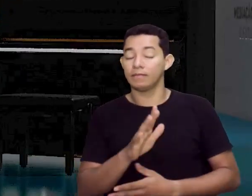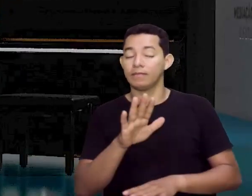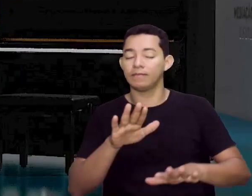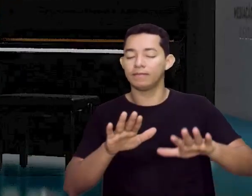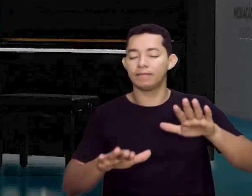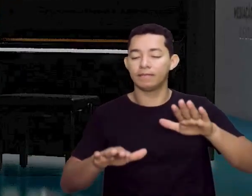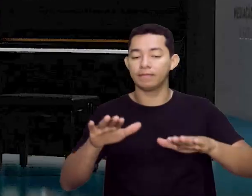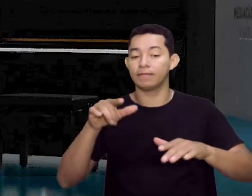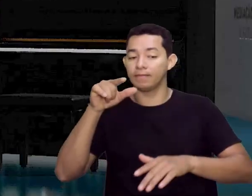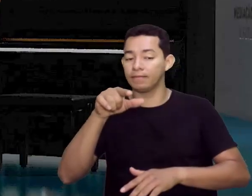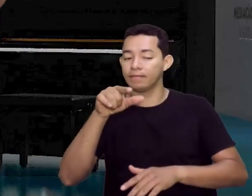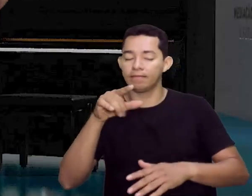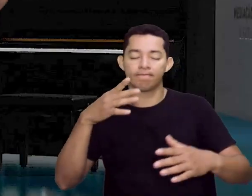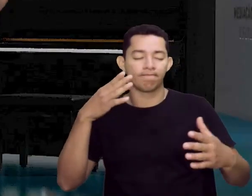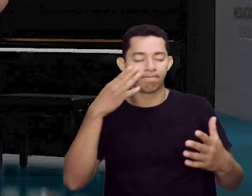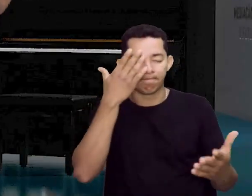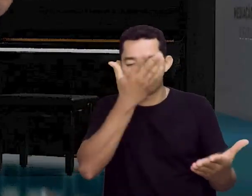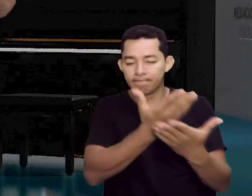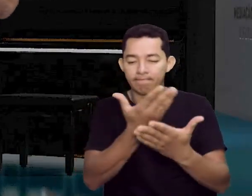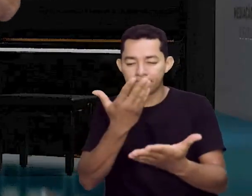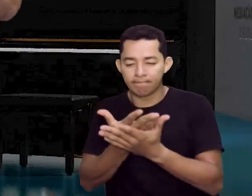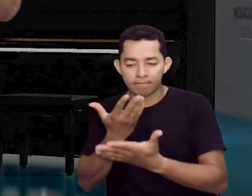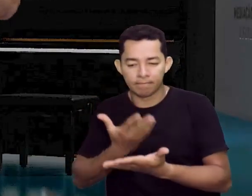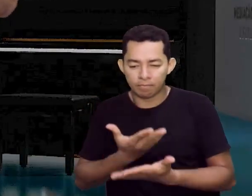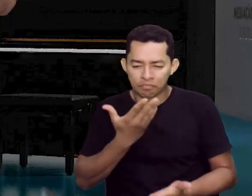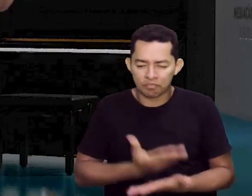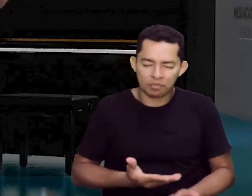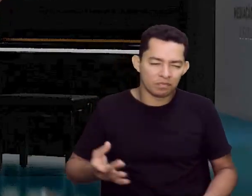Depende de você levando o estudo a sério.